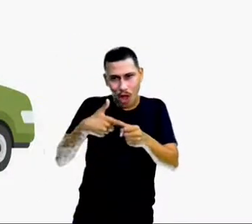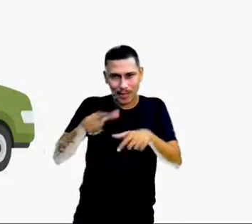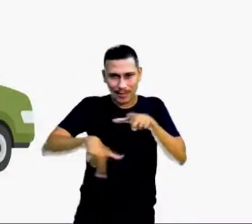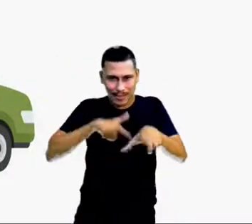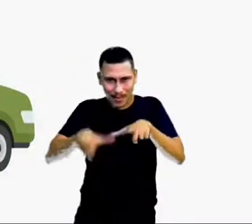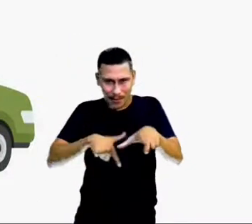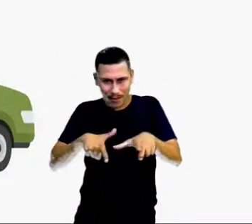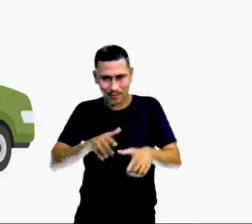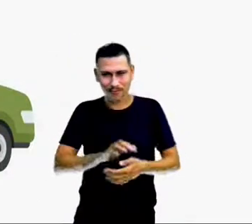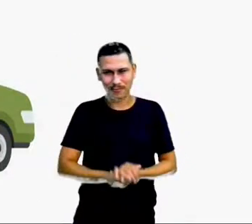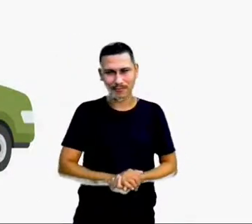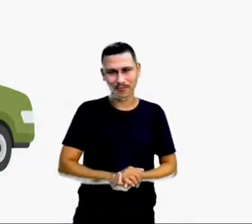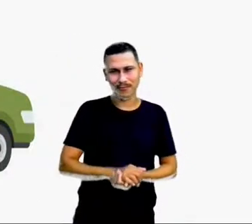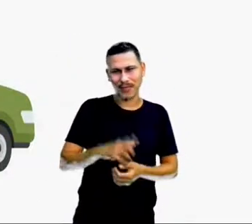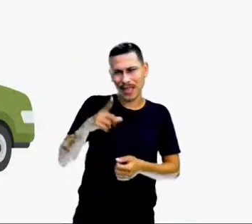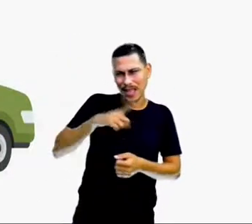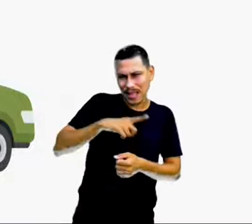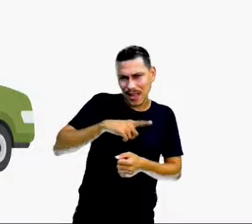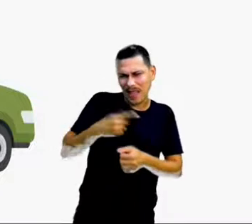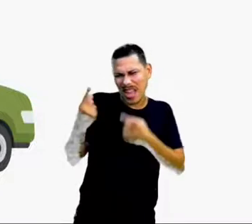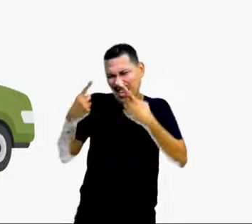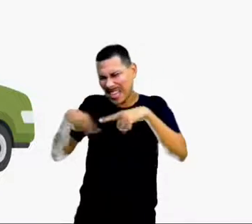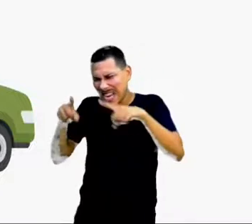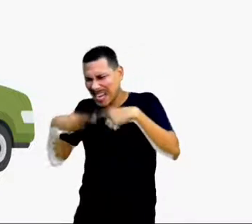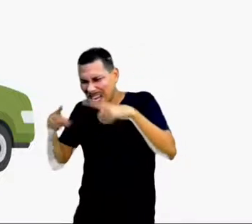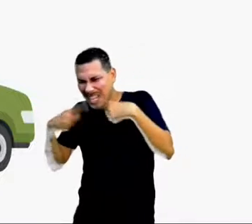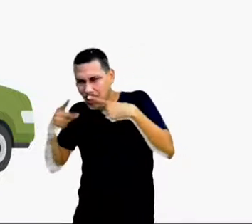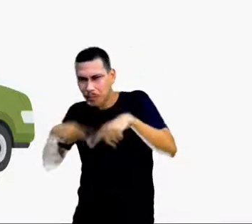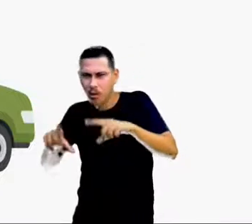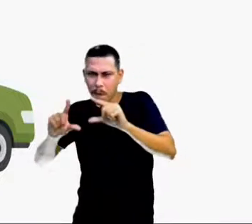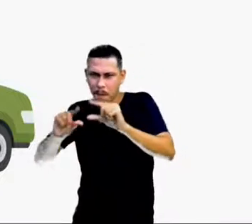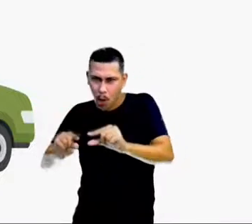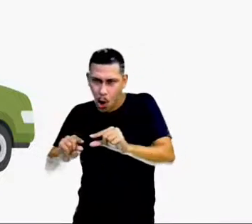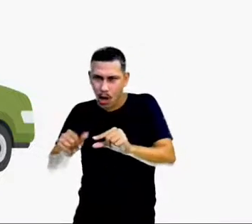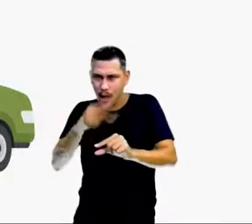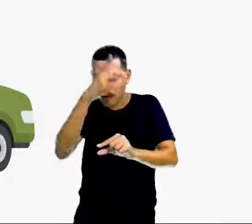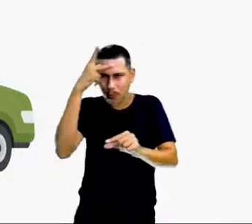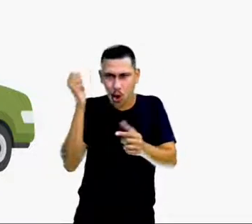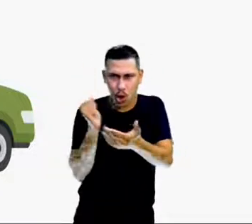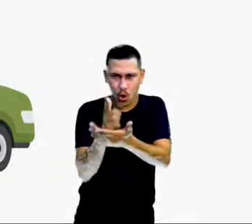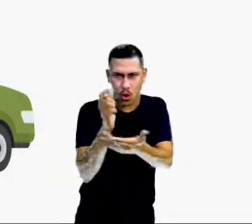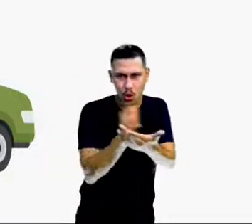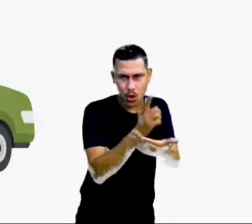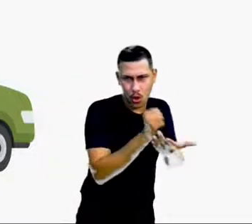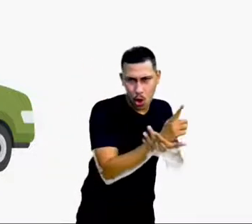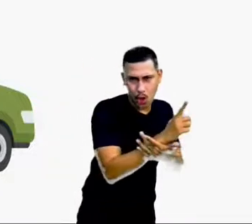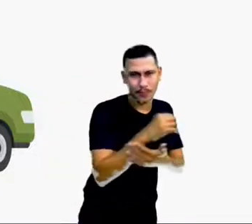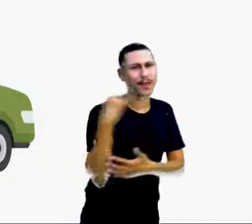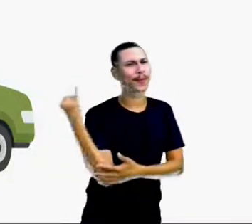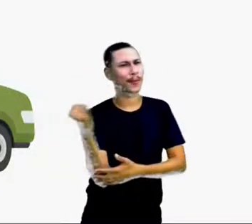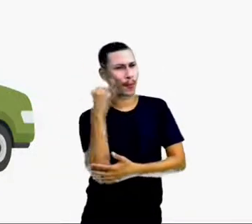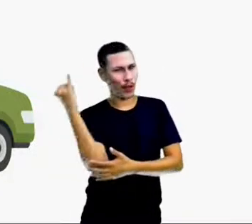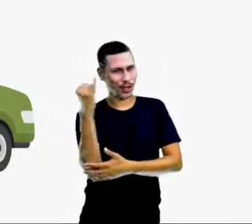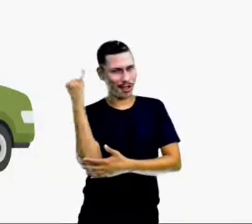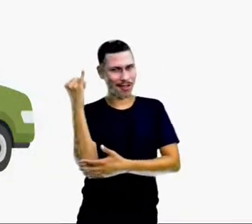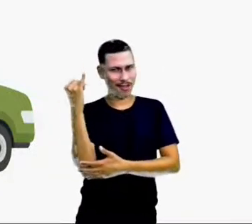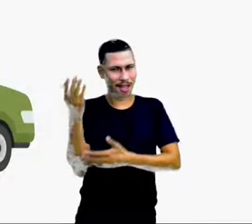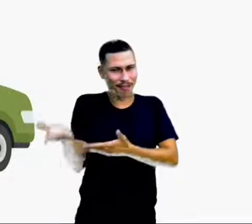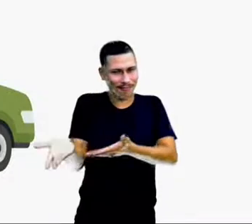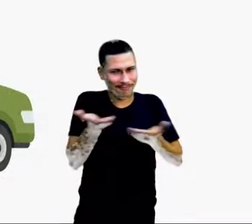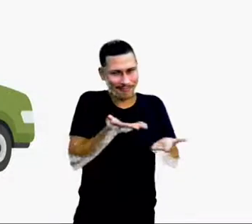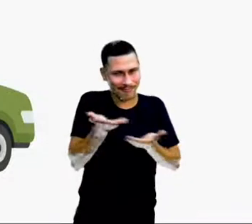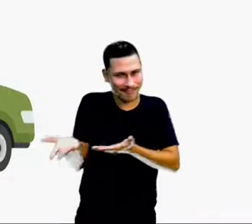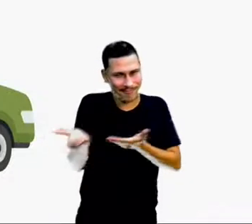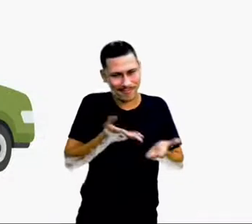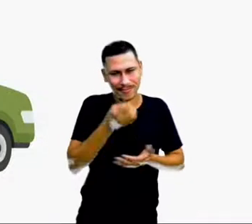que obtiverem poucas reclamações por parte dos clientes. Olha a importância de atender bem.